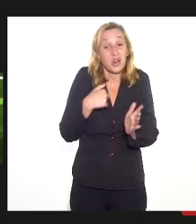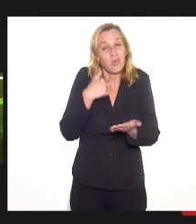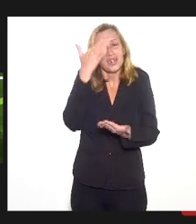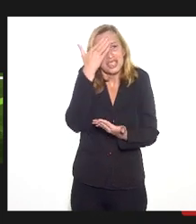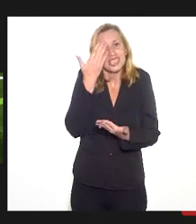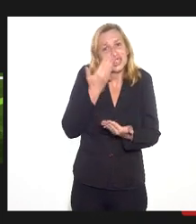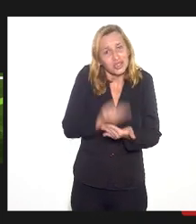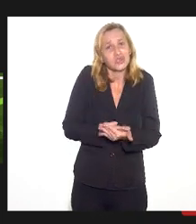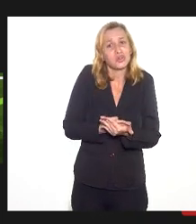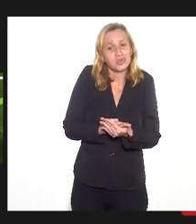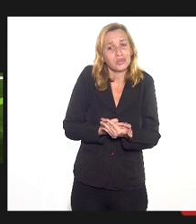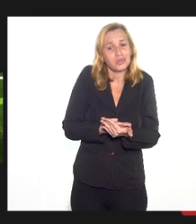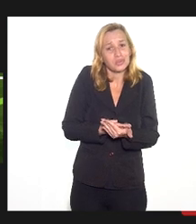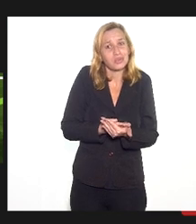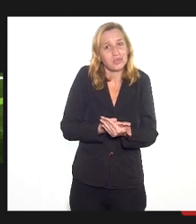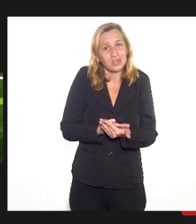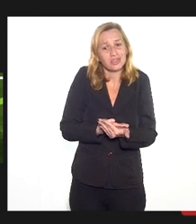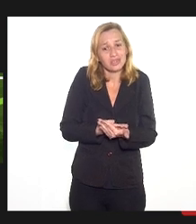acredito que